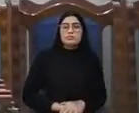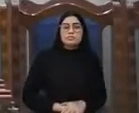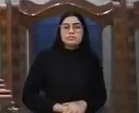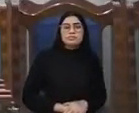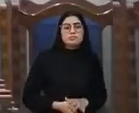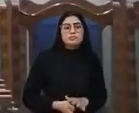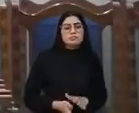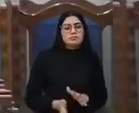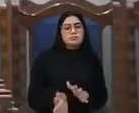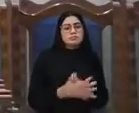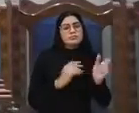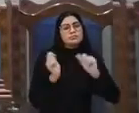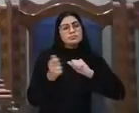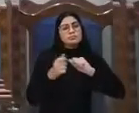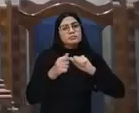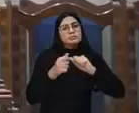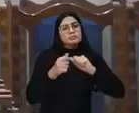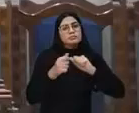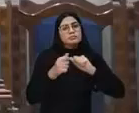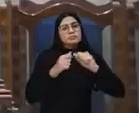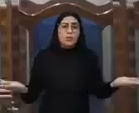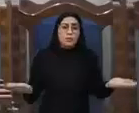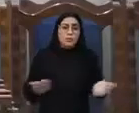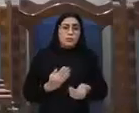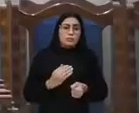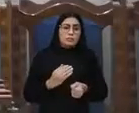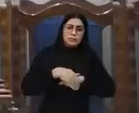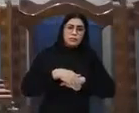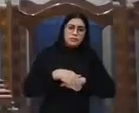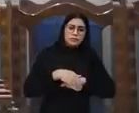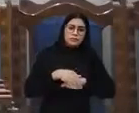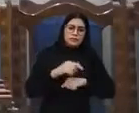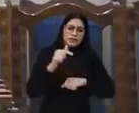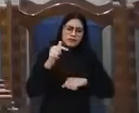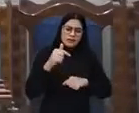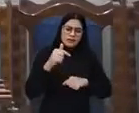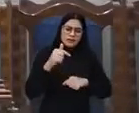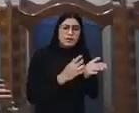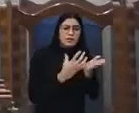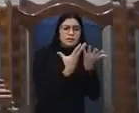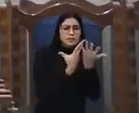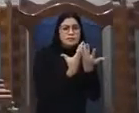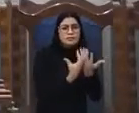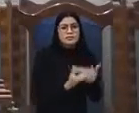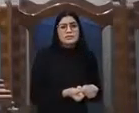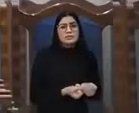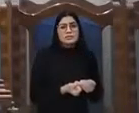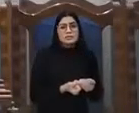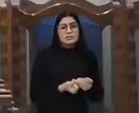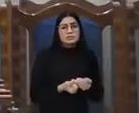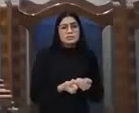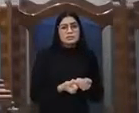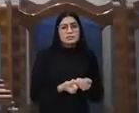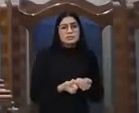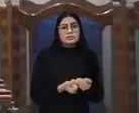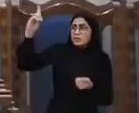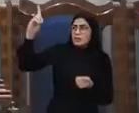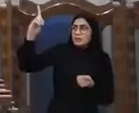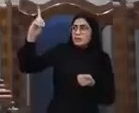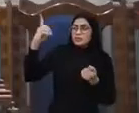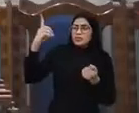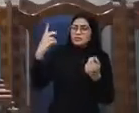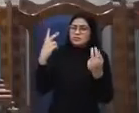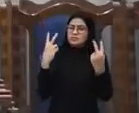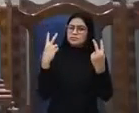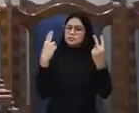contrito. Aleluia. Nessa noite receba esta palavra. Esse Deus que eu estou te anunciando, não há um Deus semelhante